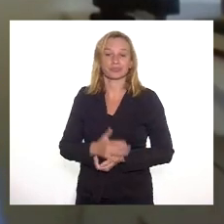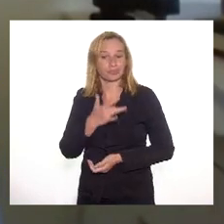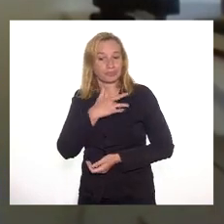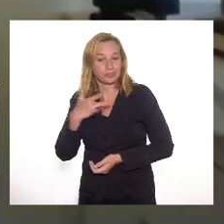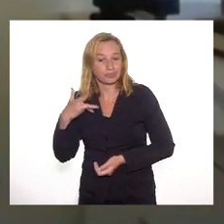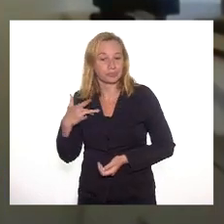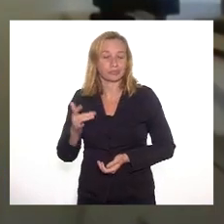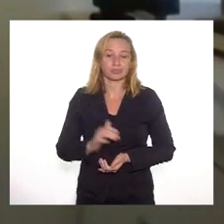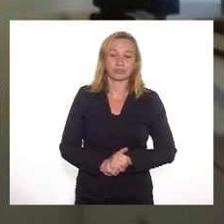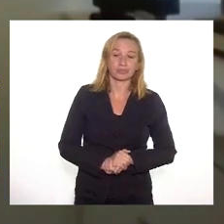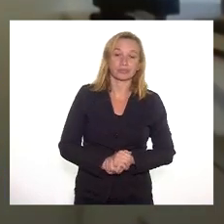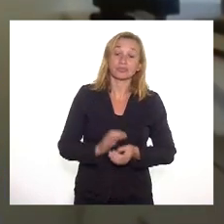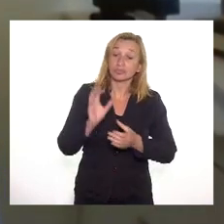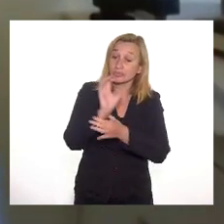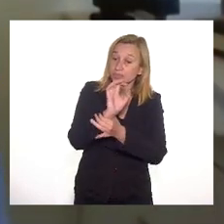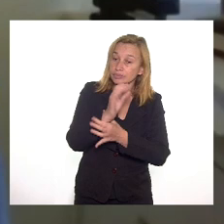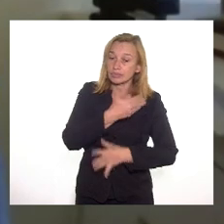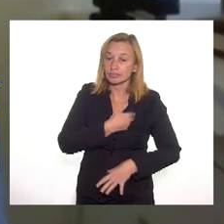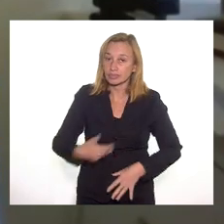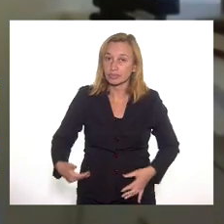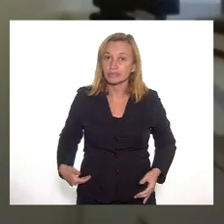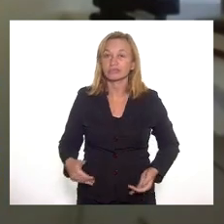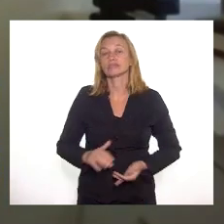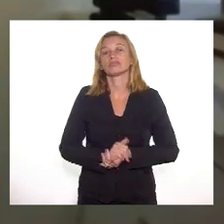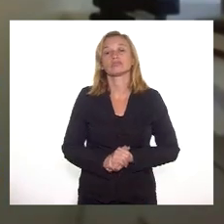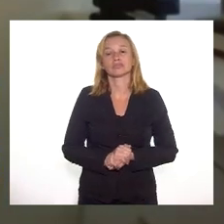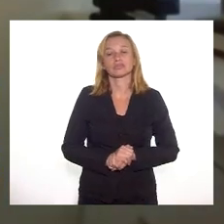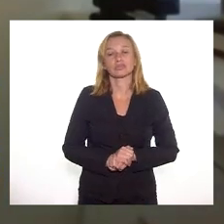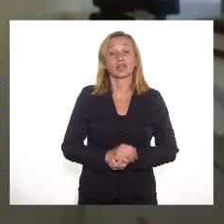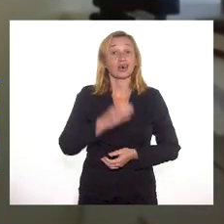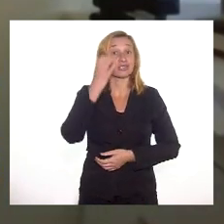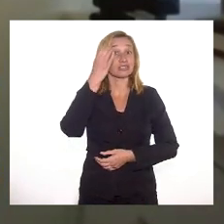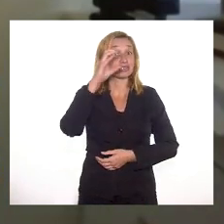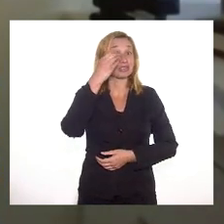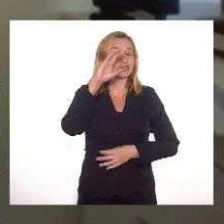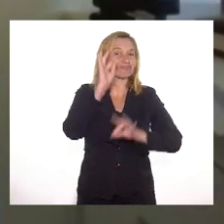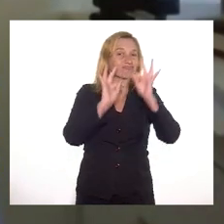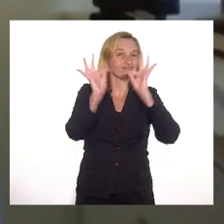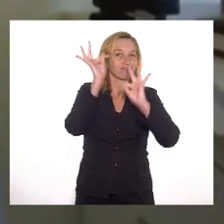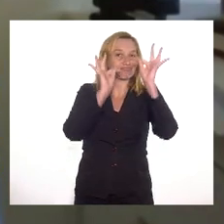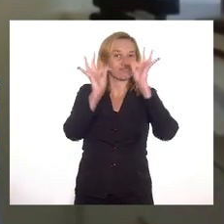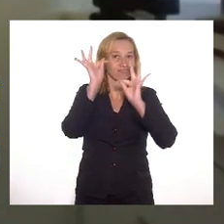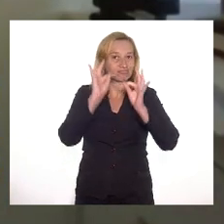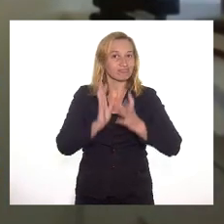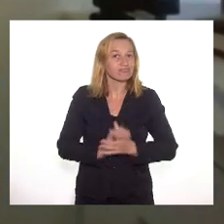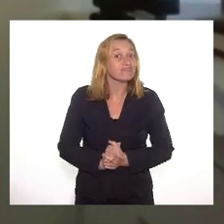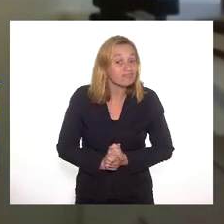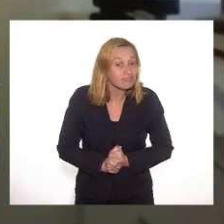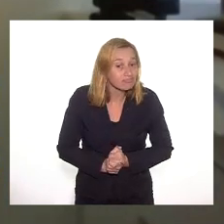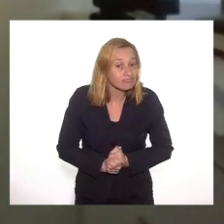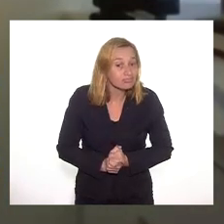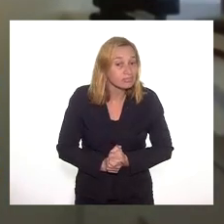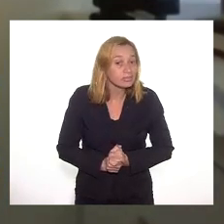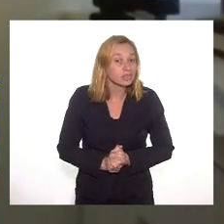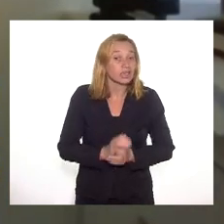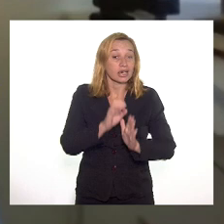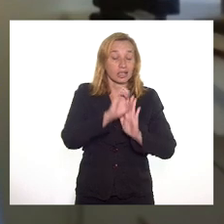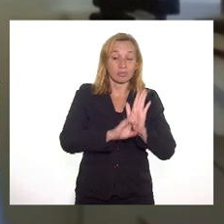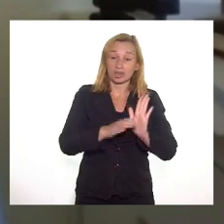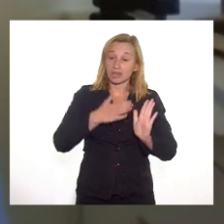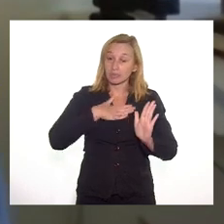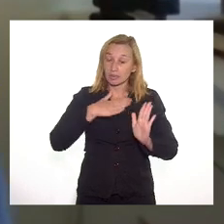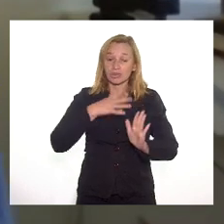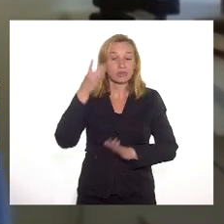saúde, segurança pública, ciência e tecnologia, emenda minha e do